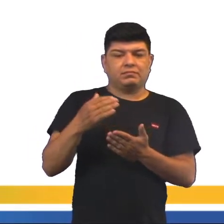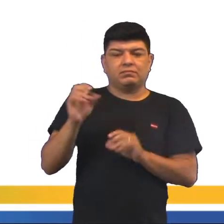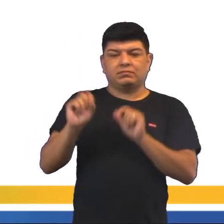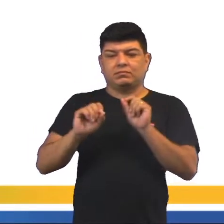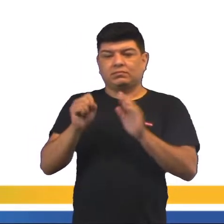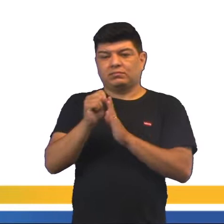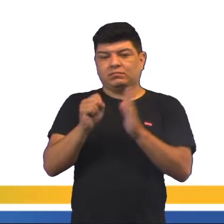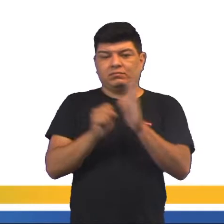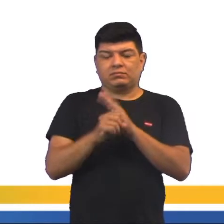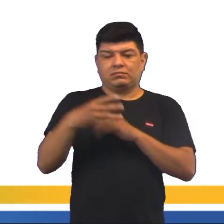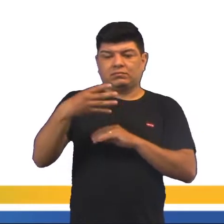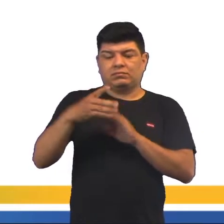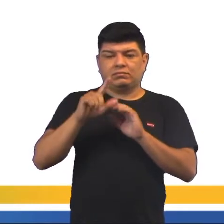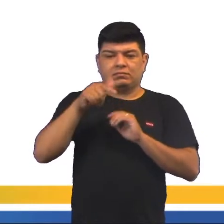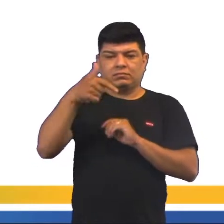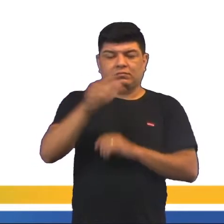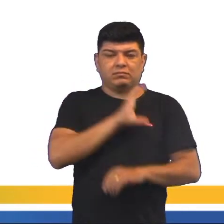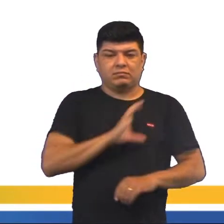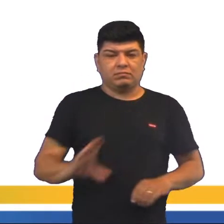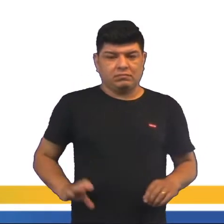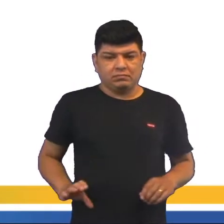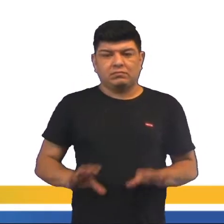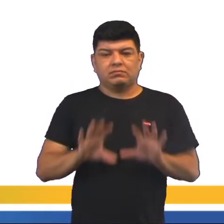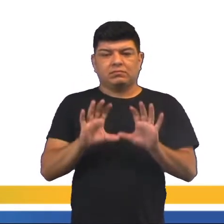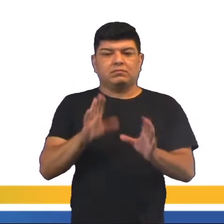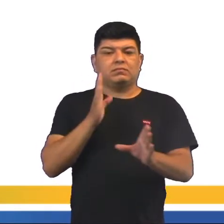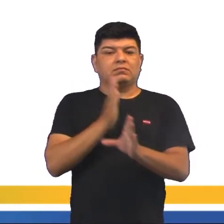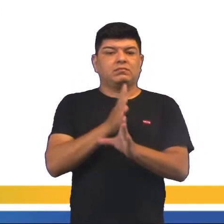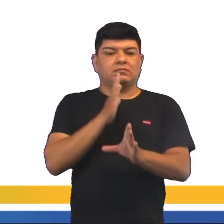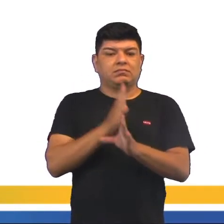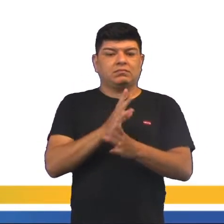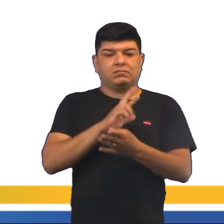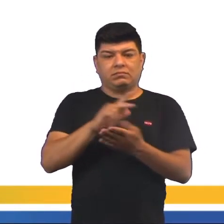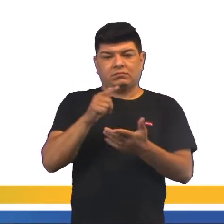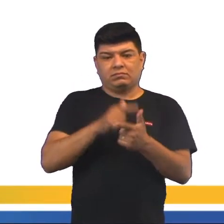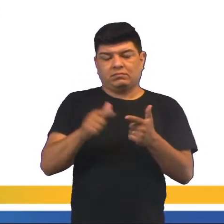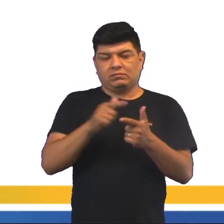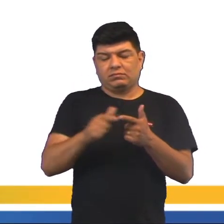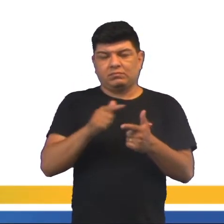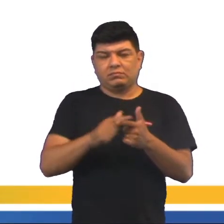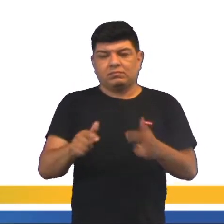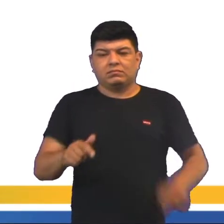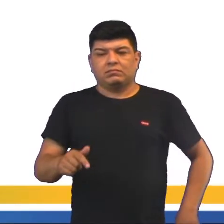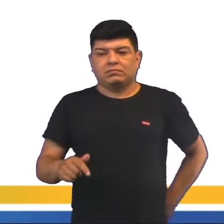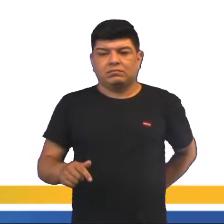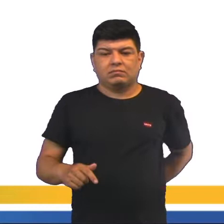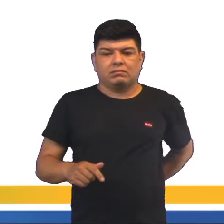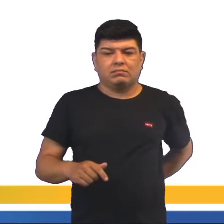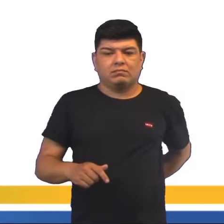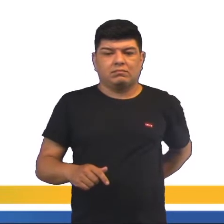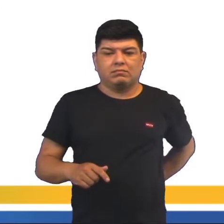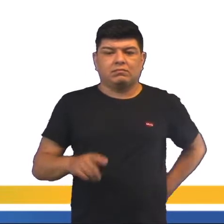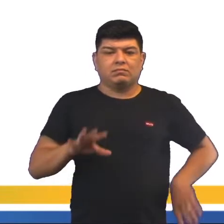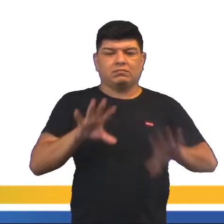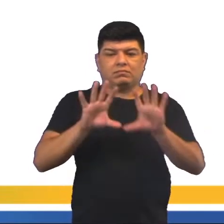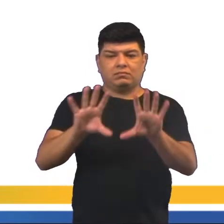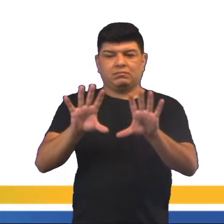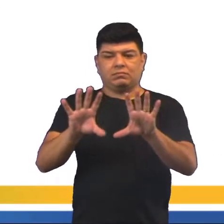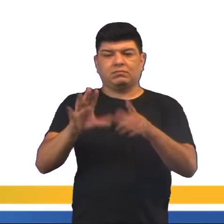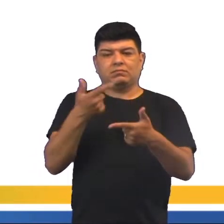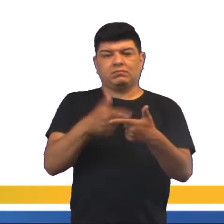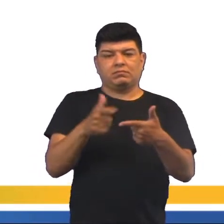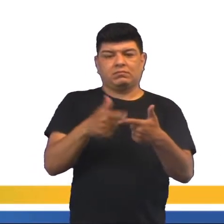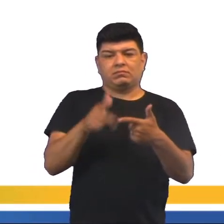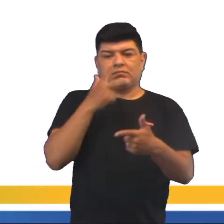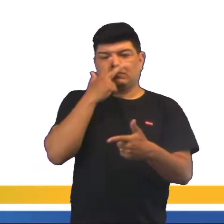do século IV d.C., sobretudo em razão da série de problemas que desde o século III o assolava, como